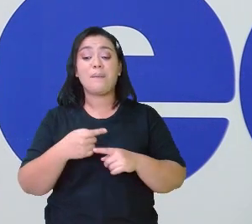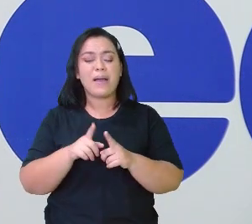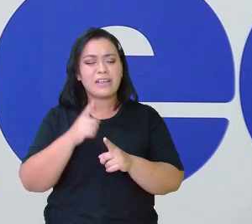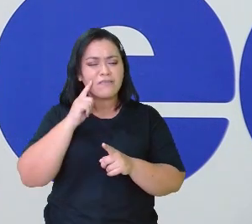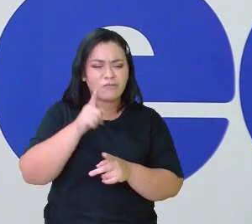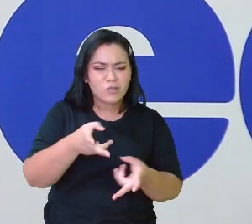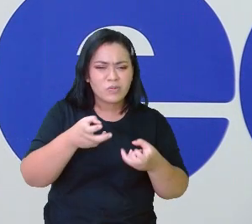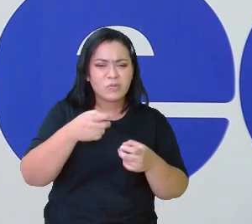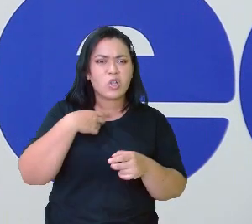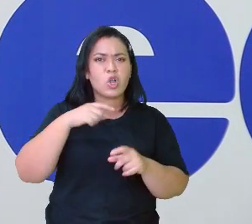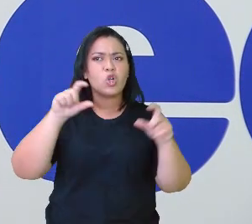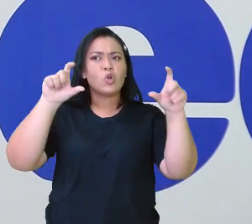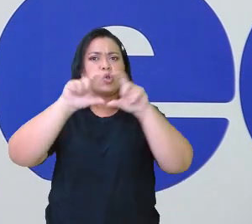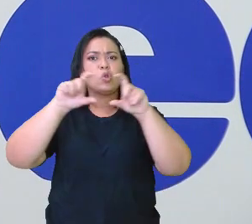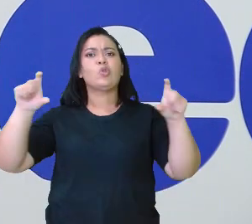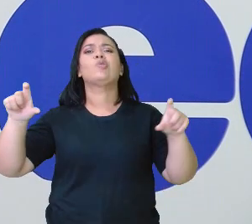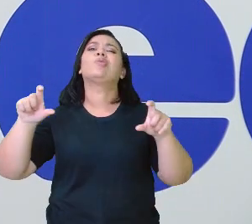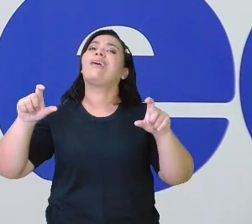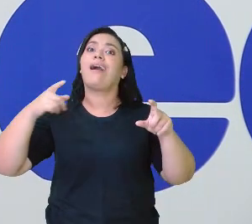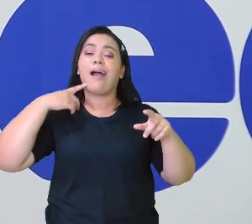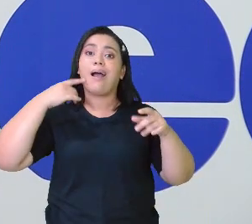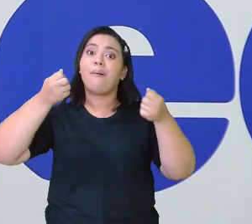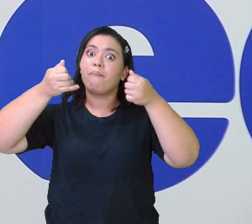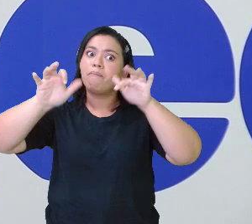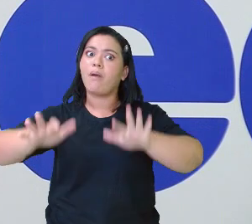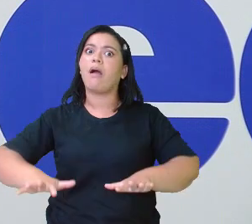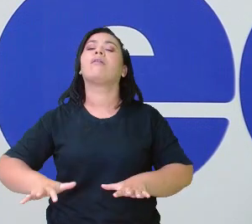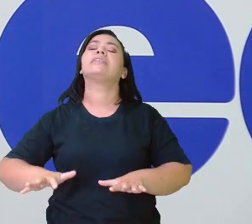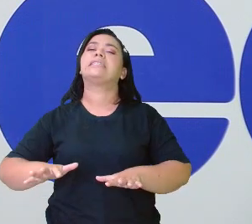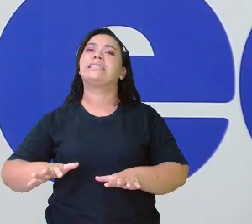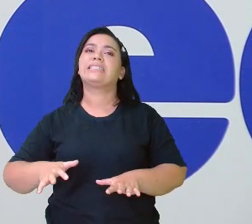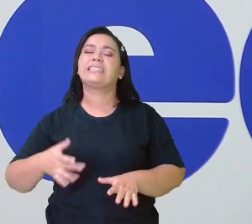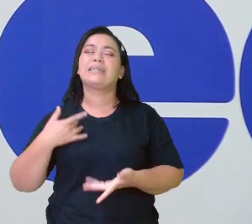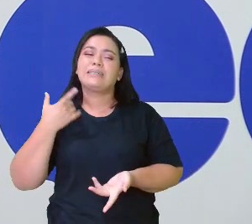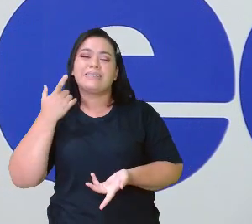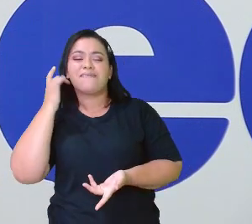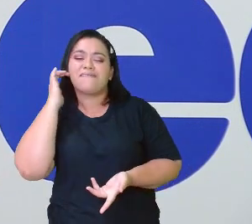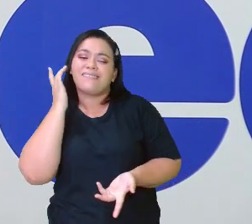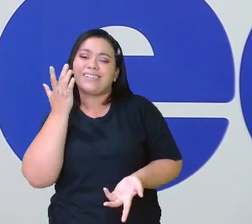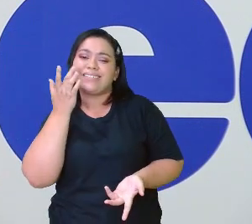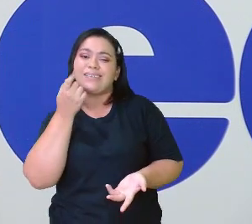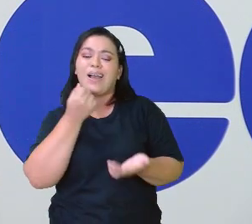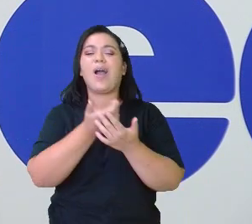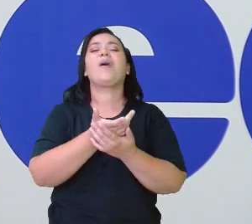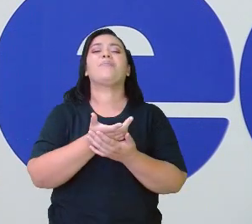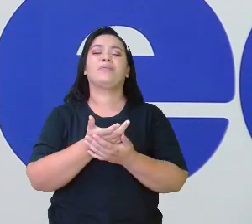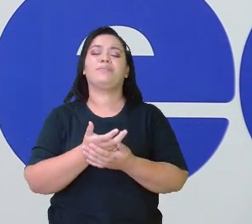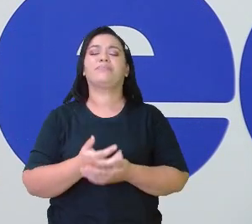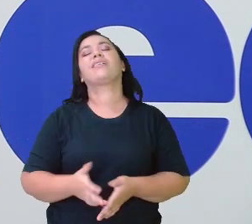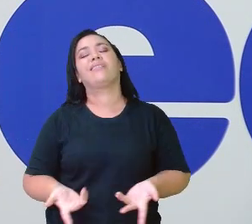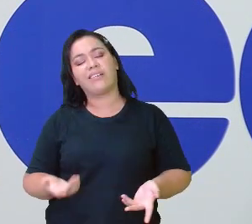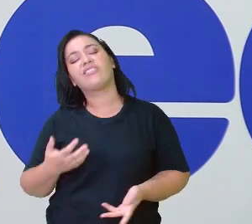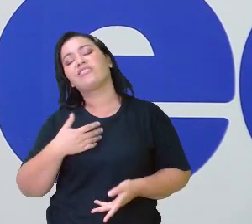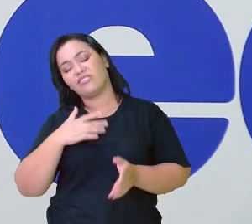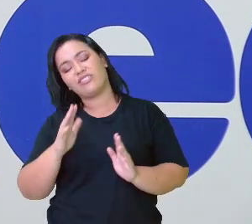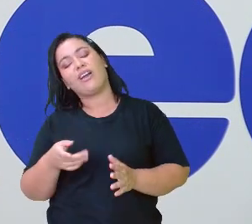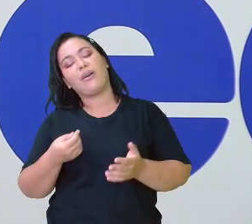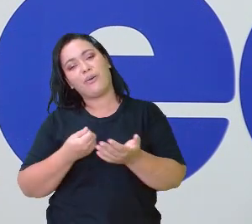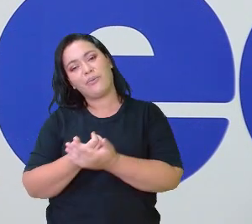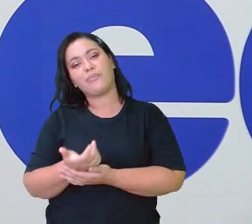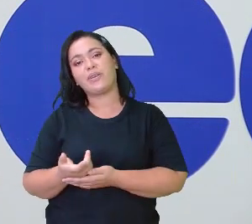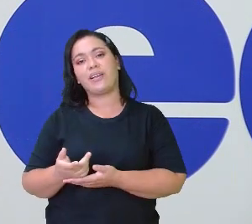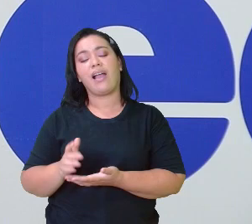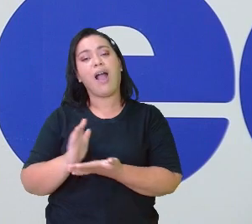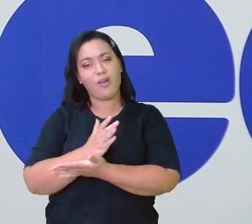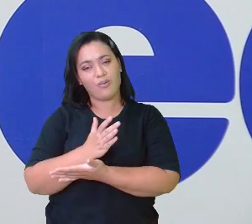você ter visto, né, a própria atração visual e a facilidade faz com que você compre. Eu já comprei algumas coisas